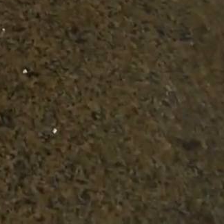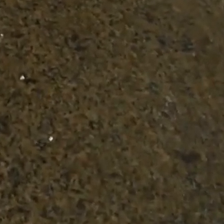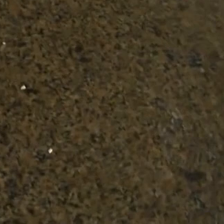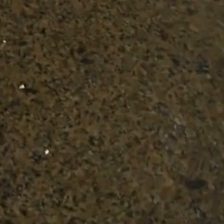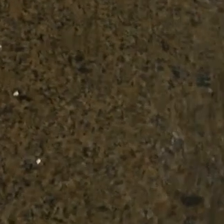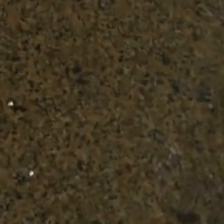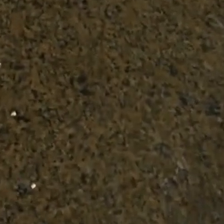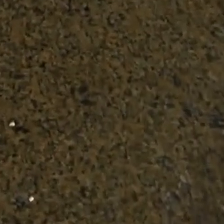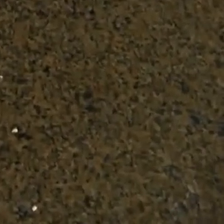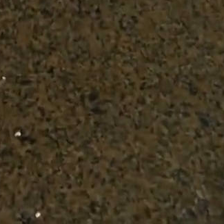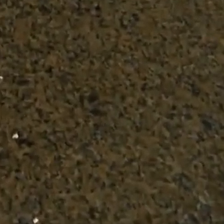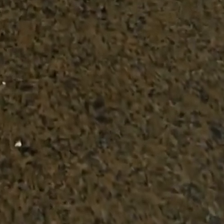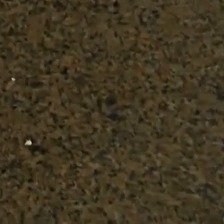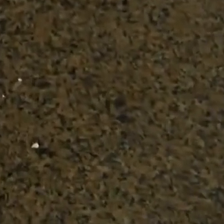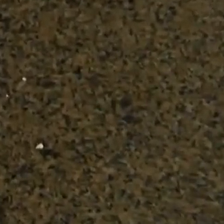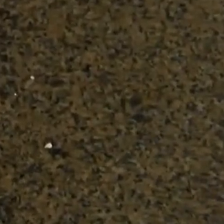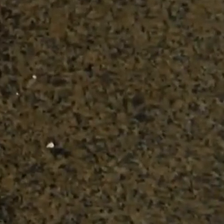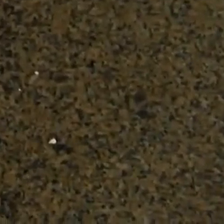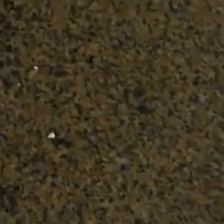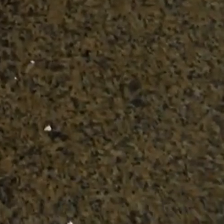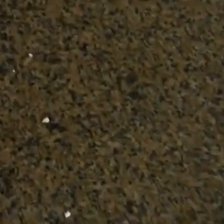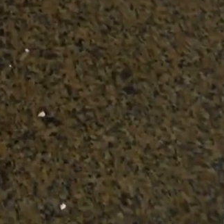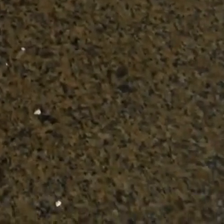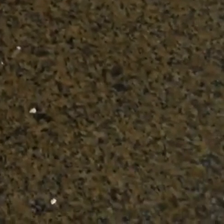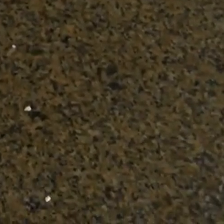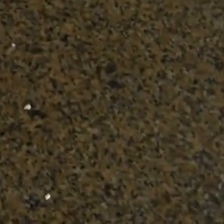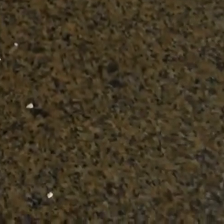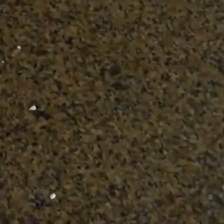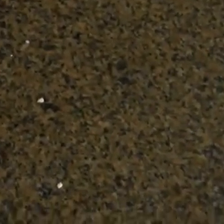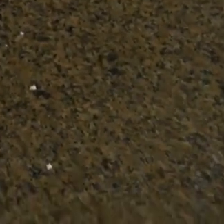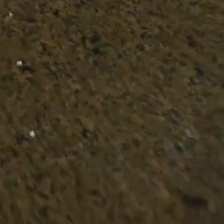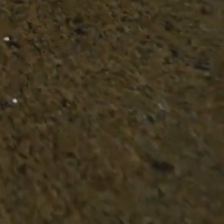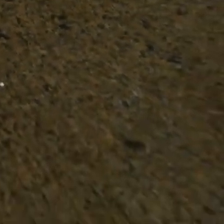adicionar aqui, ó, na minha panela. Estão vendo?